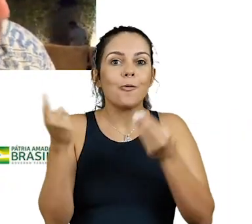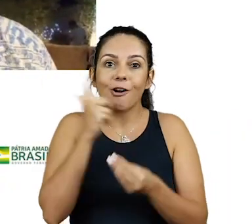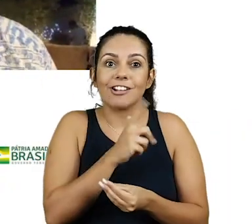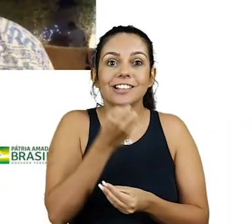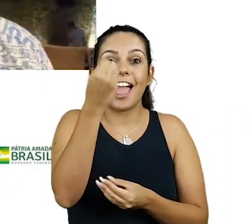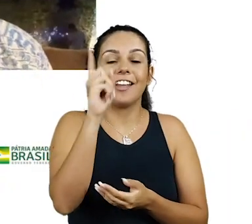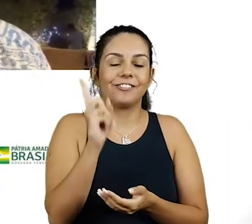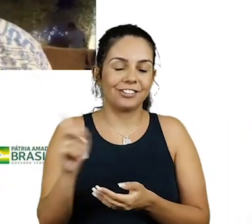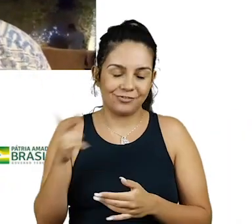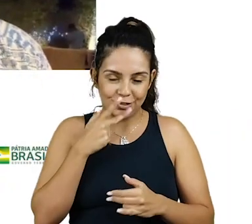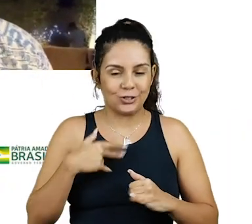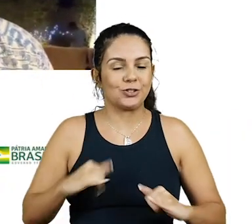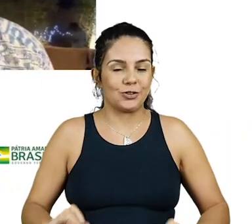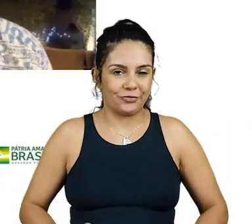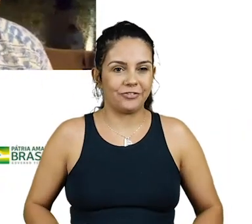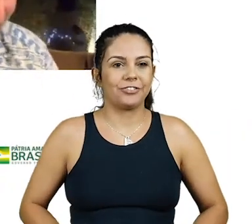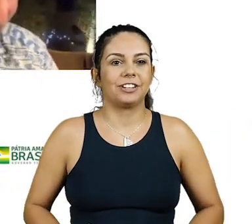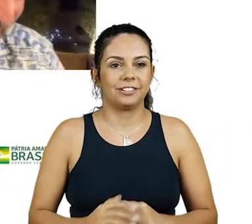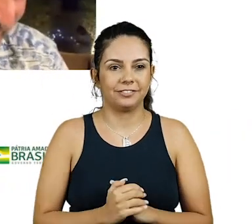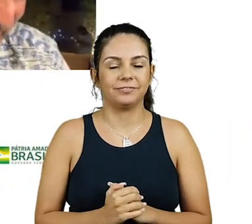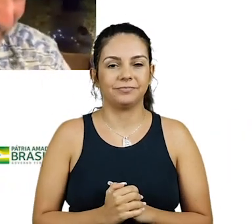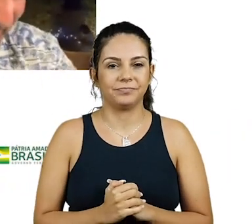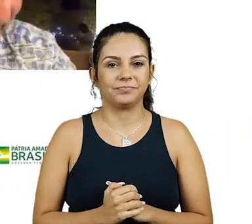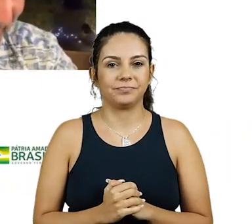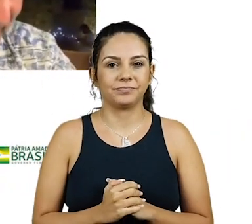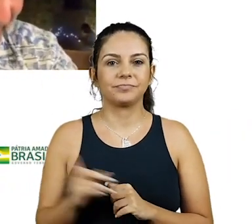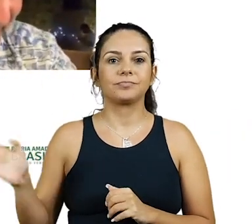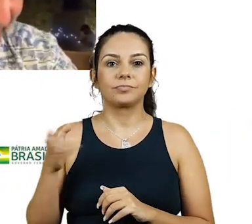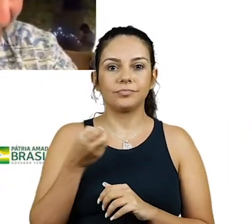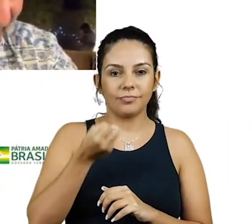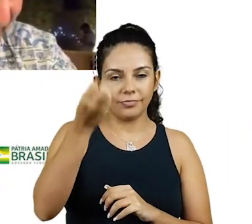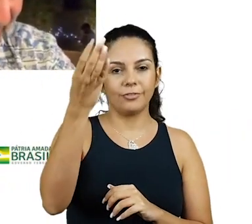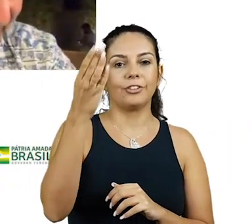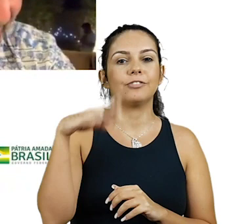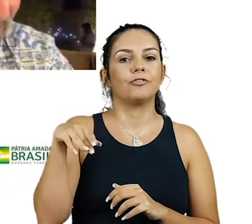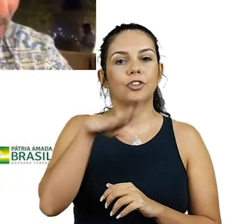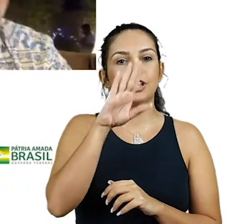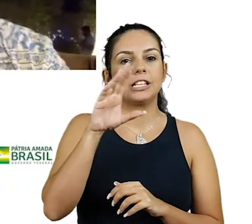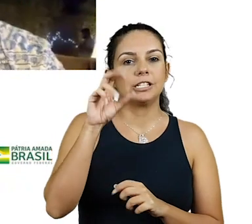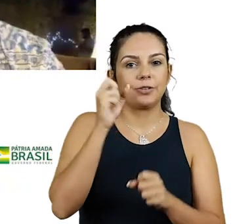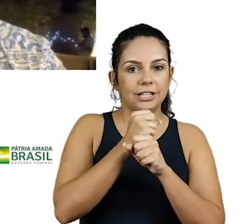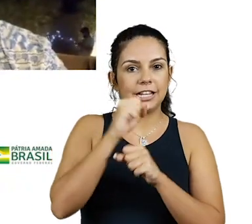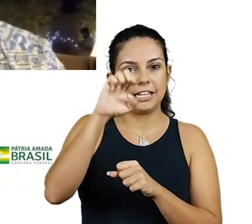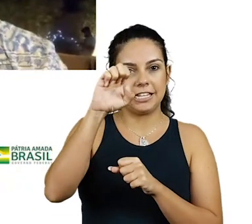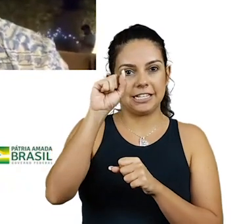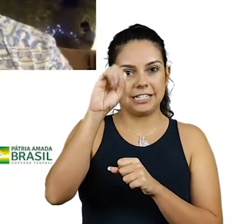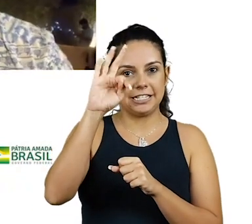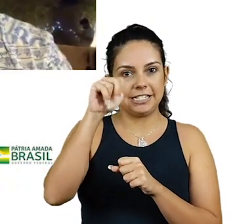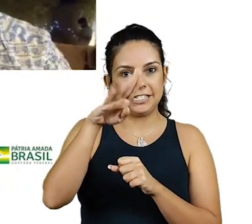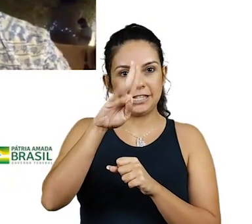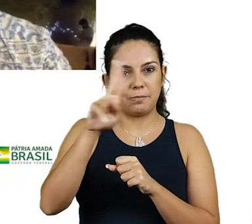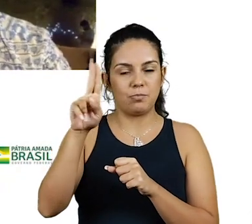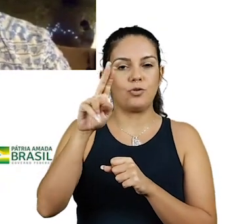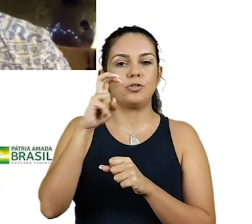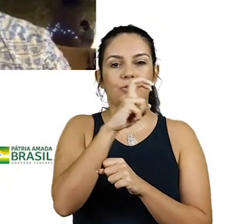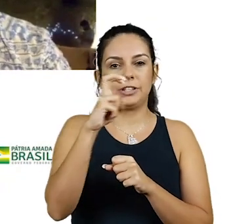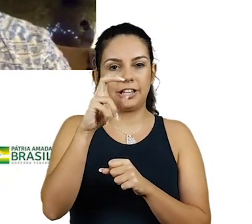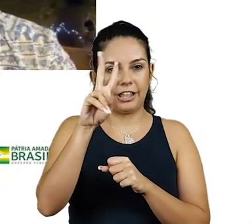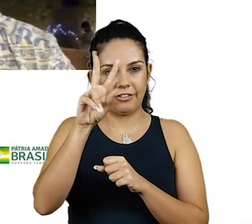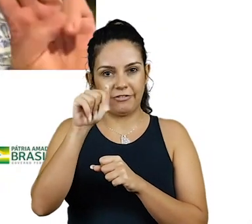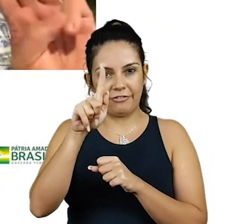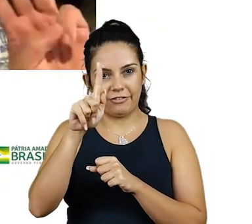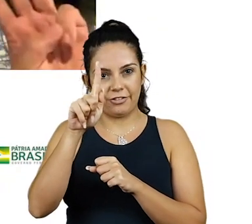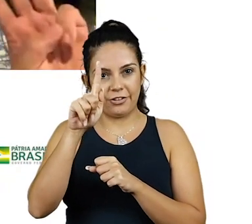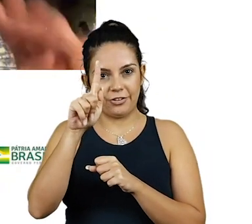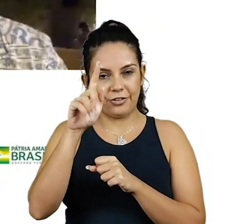viajou esse país, sofrendo, 50 Afonso. Anos, lá em Istambul, aquela maravilha de festa. Istambul, 55 em Bangkok.